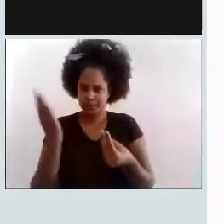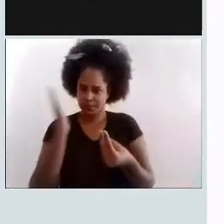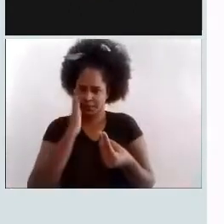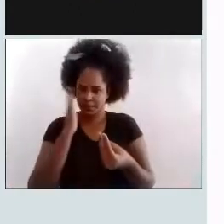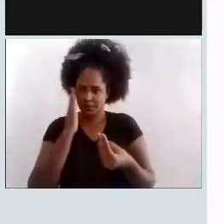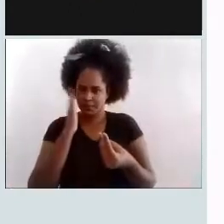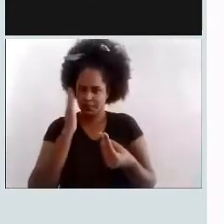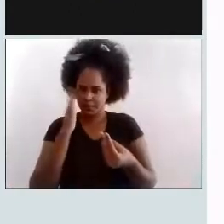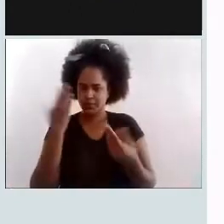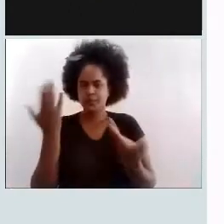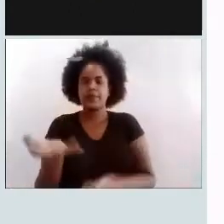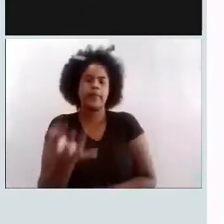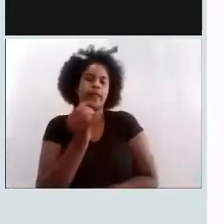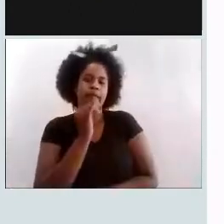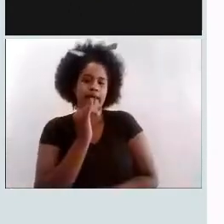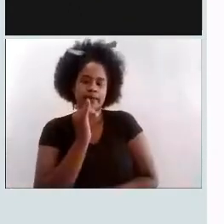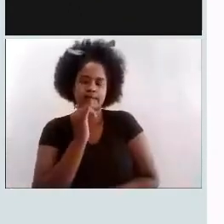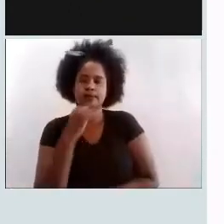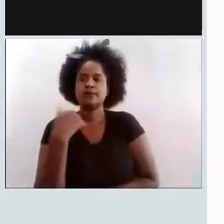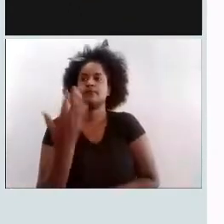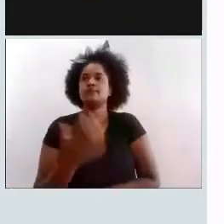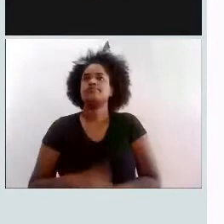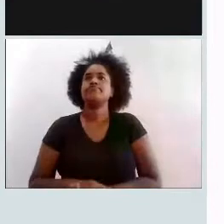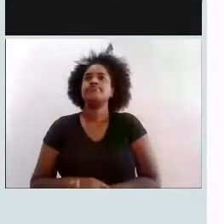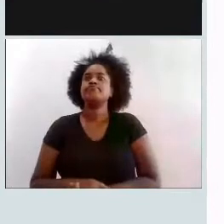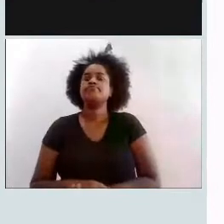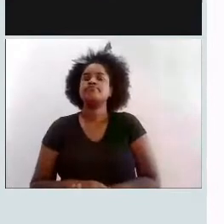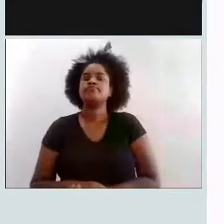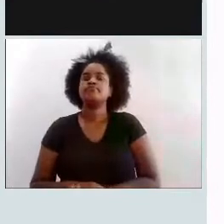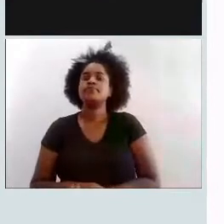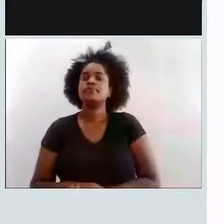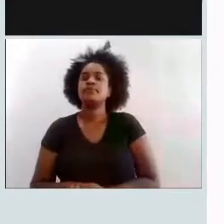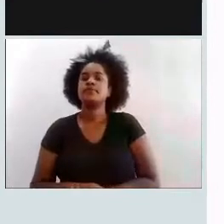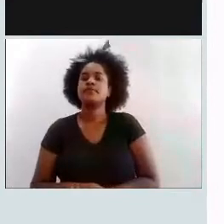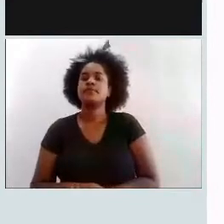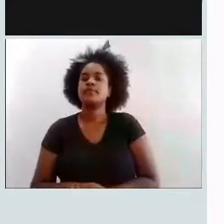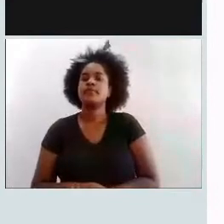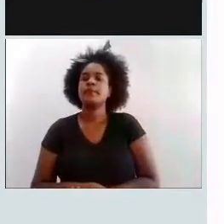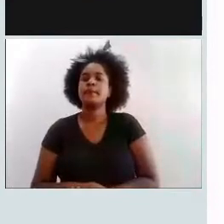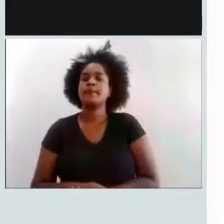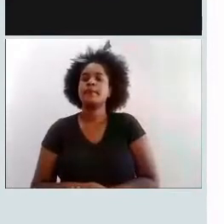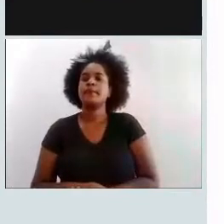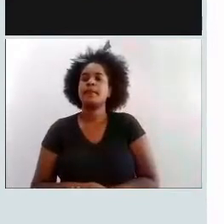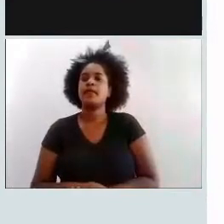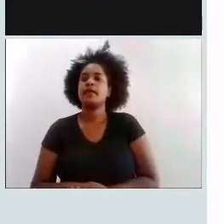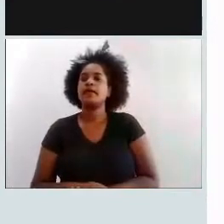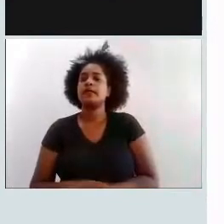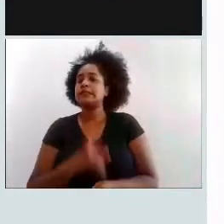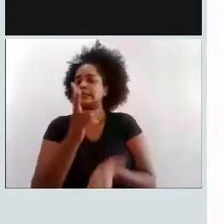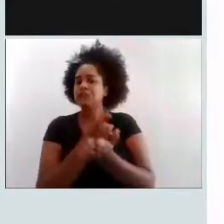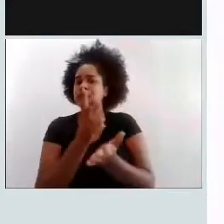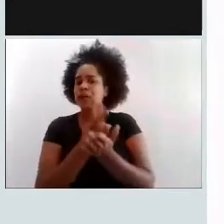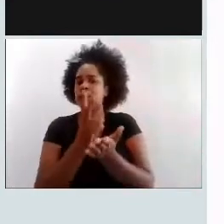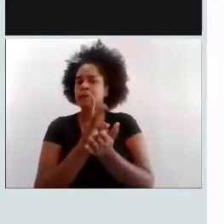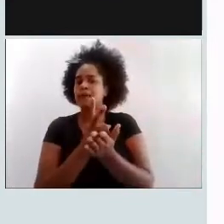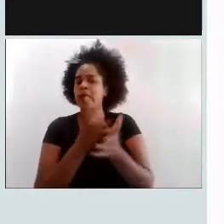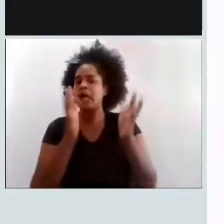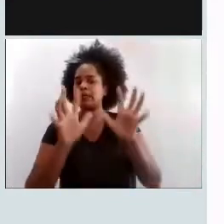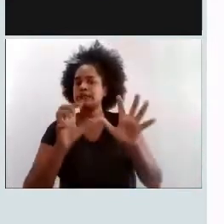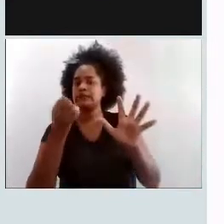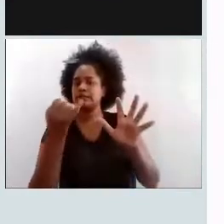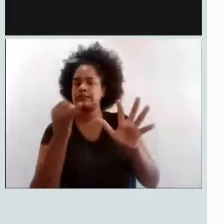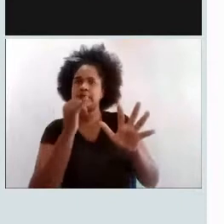vai dizer, é, a pegadinha é sempre aí. Quando a questão diz que a reta